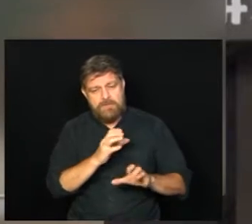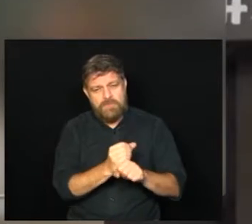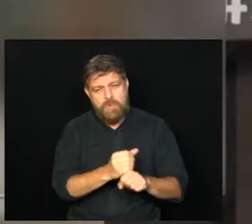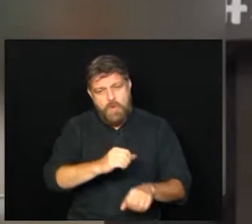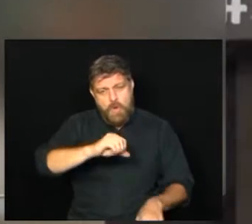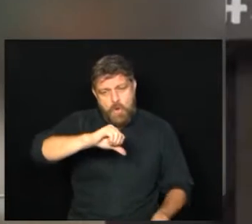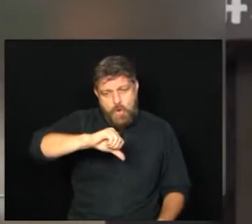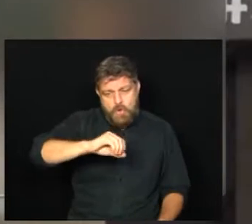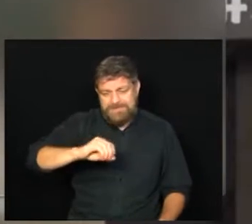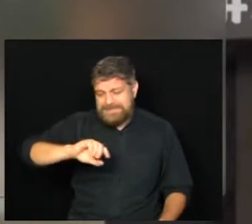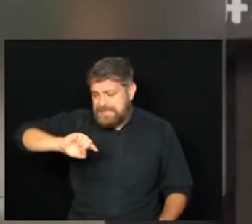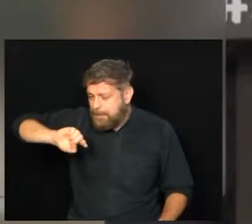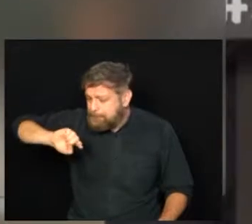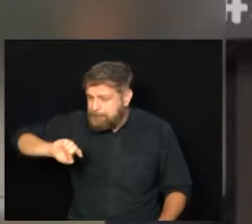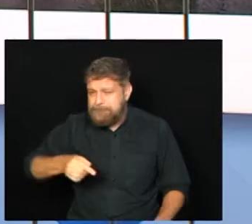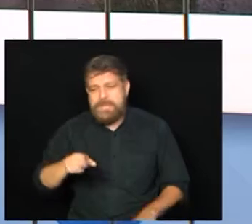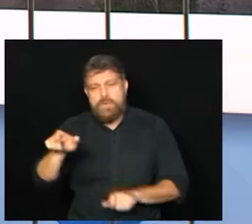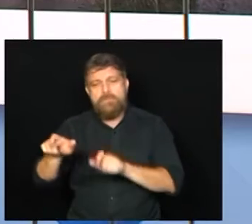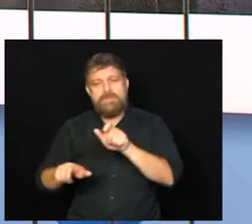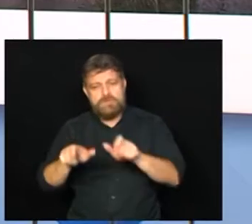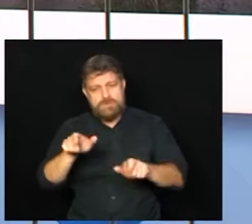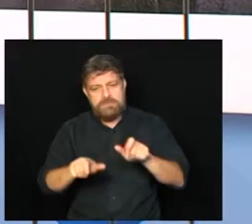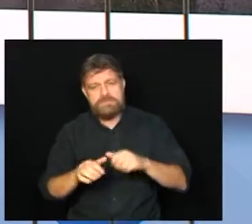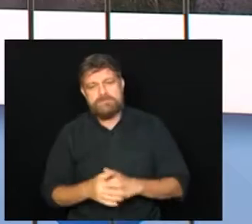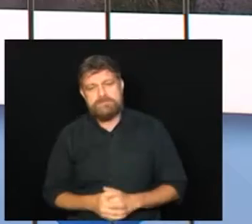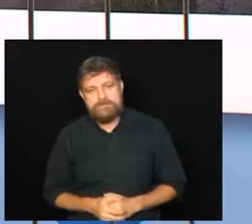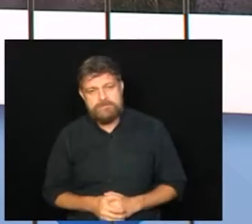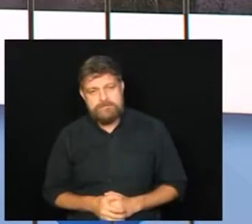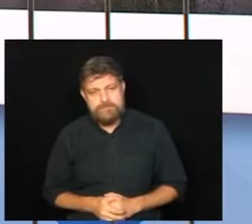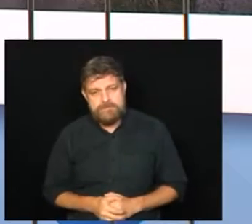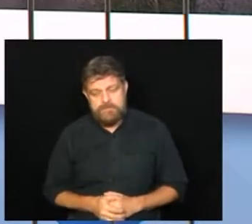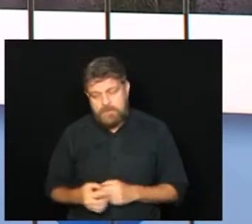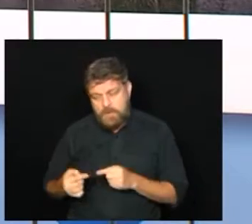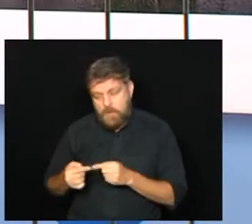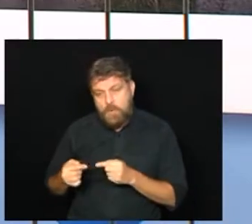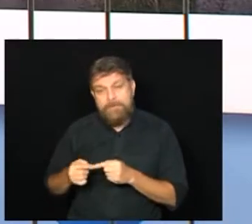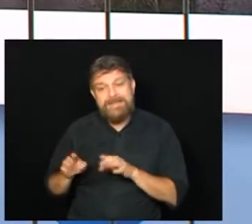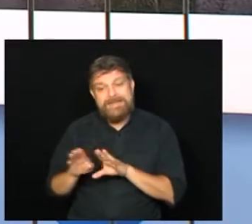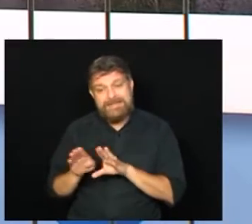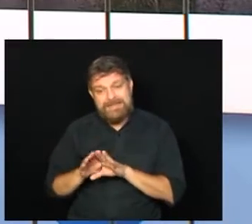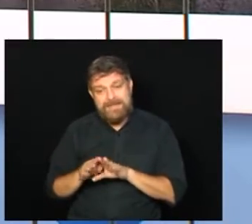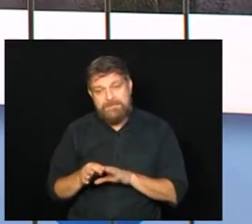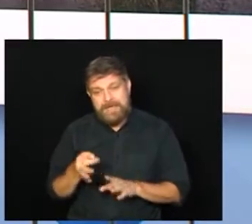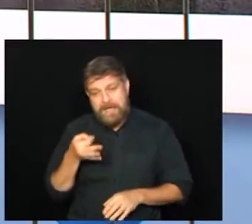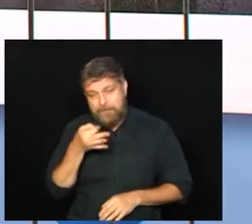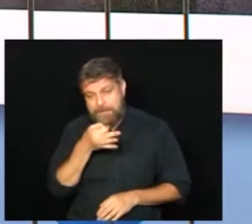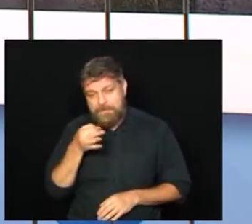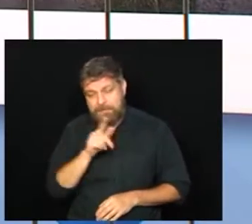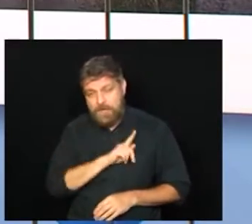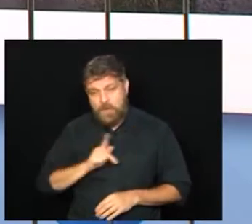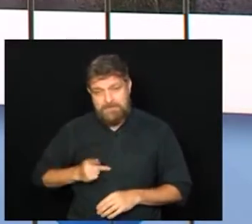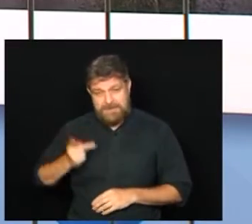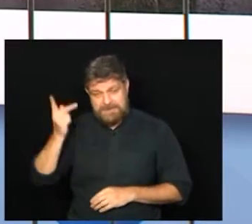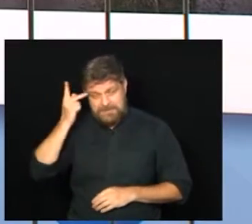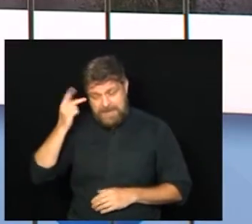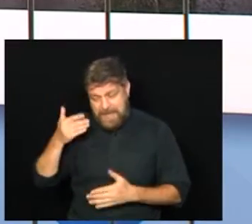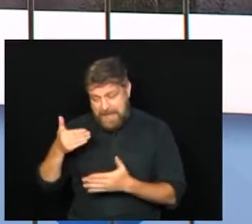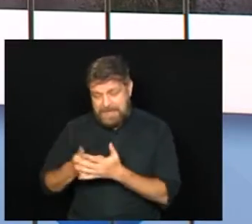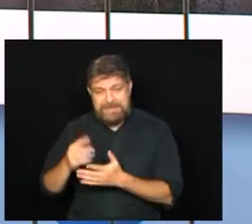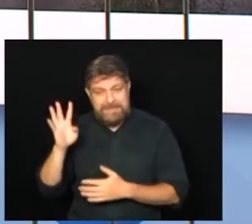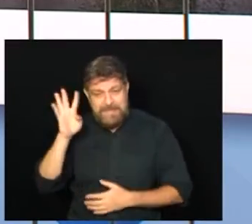900 mil pessoas. E de acordo com o governo estadual, até esta